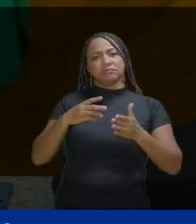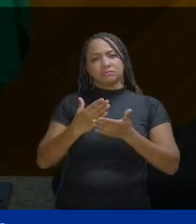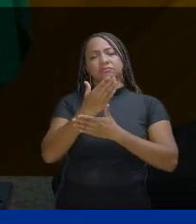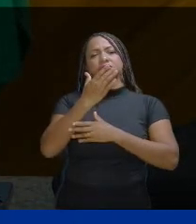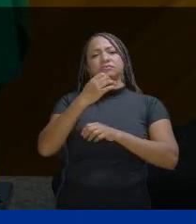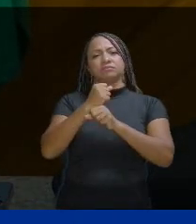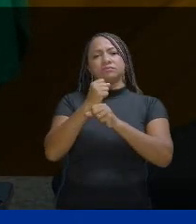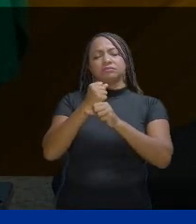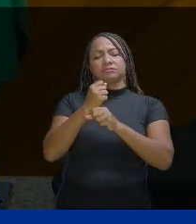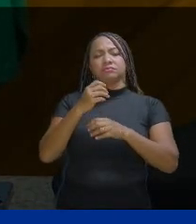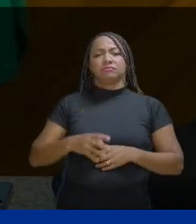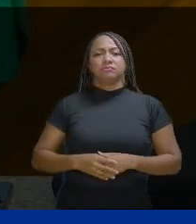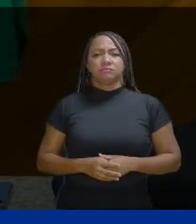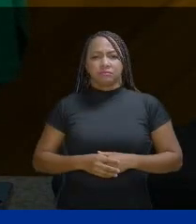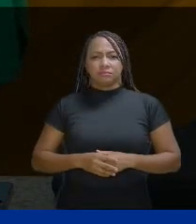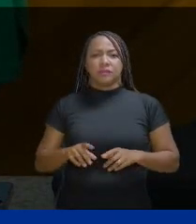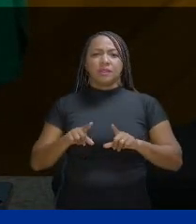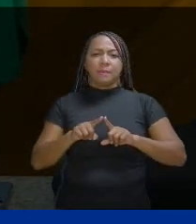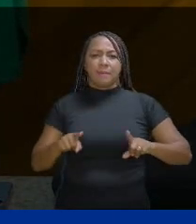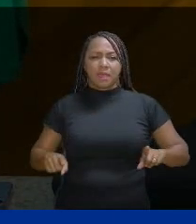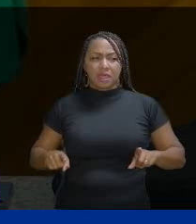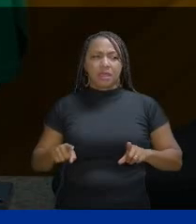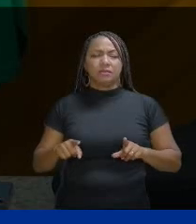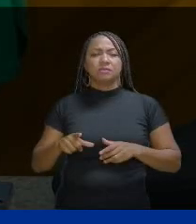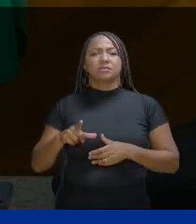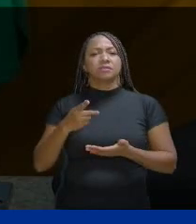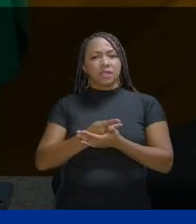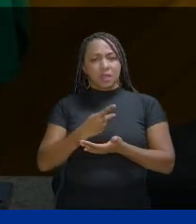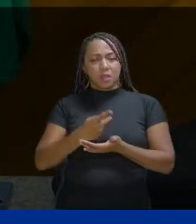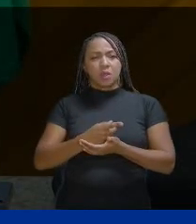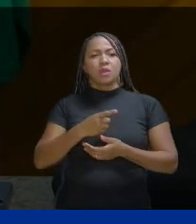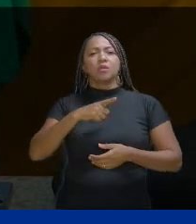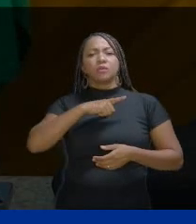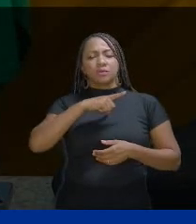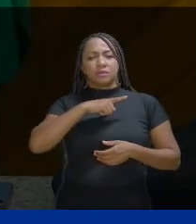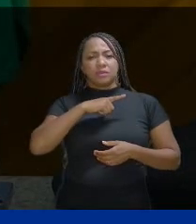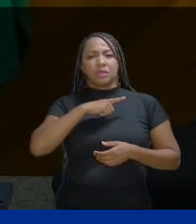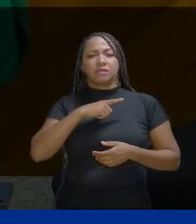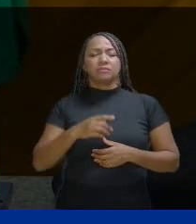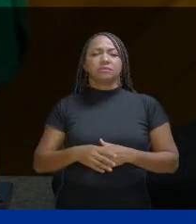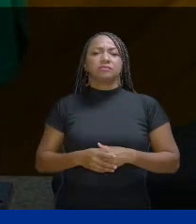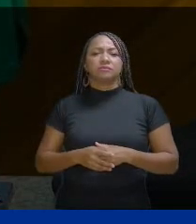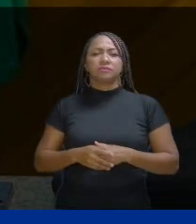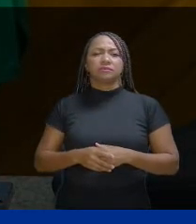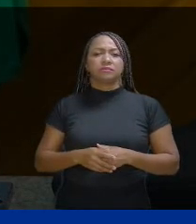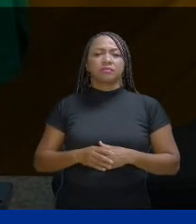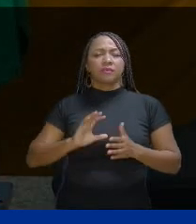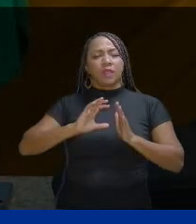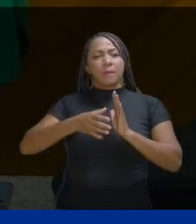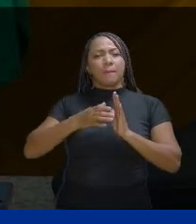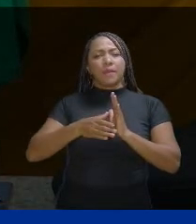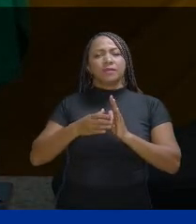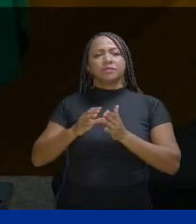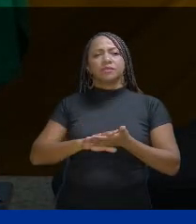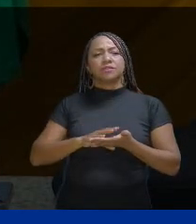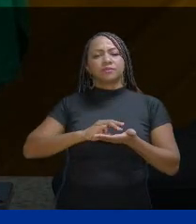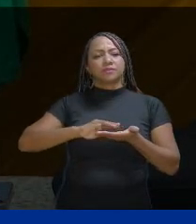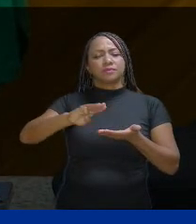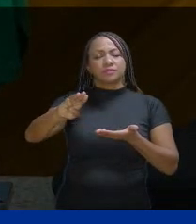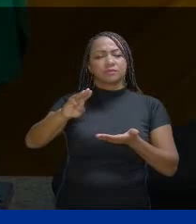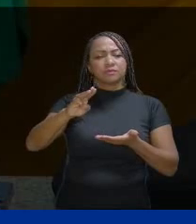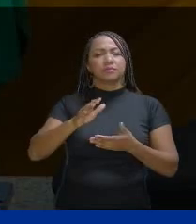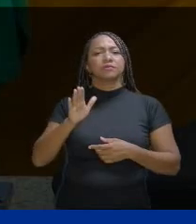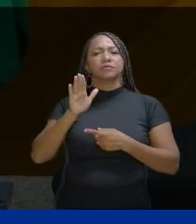ponto. Todavia, ainda resta mais uma falha, no que diz respeito que o partido não enviou dados relativos